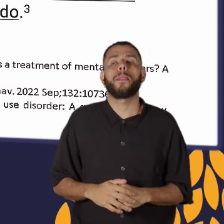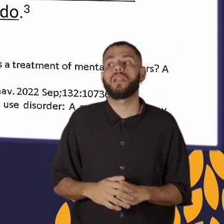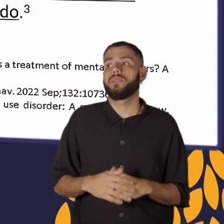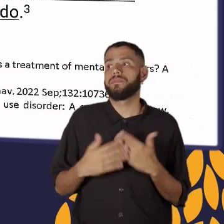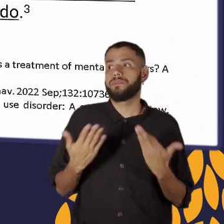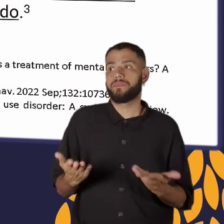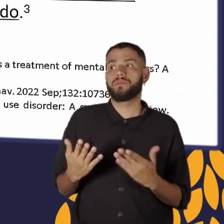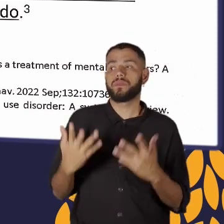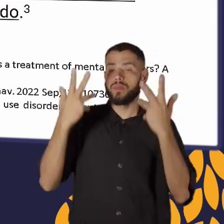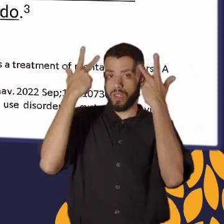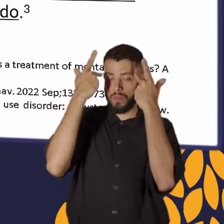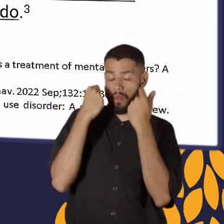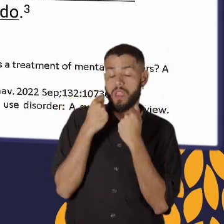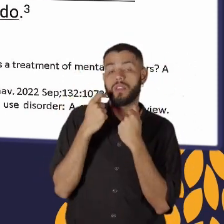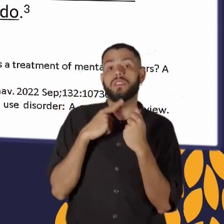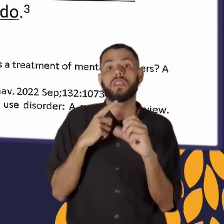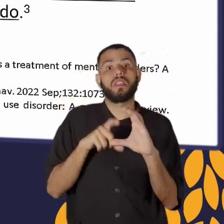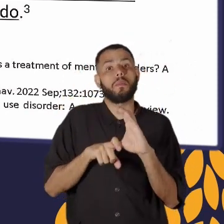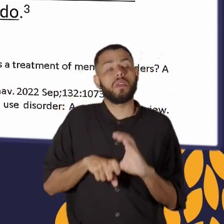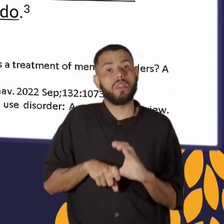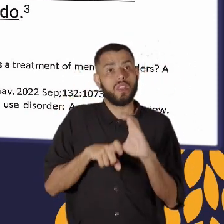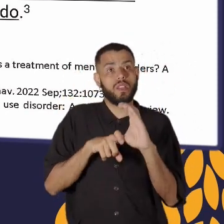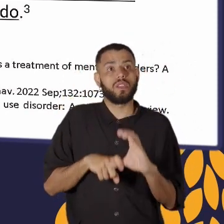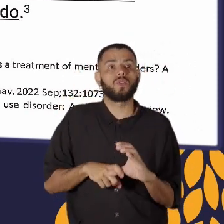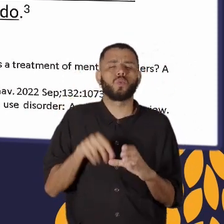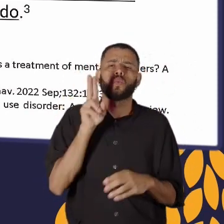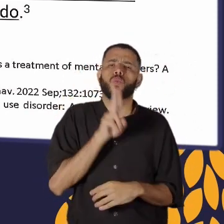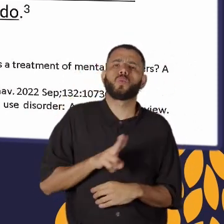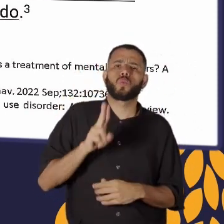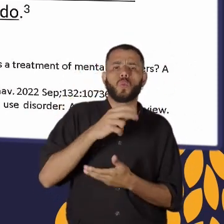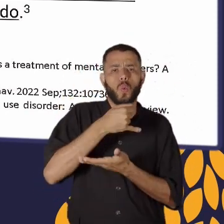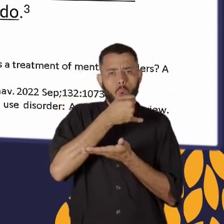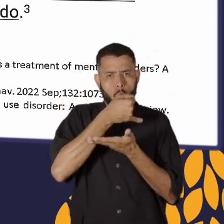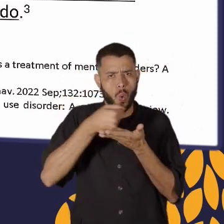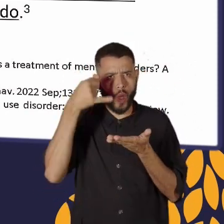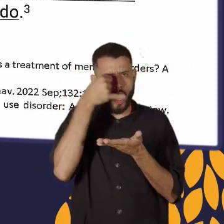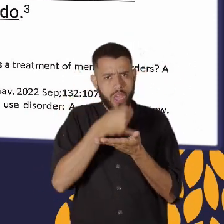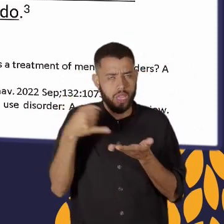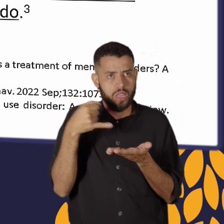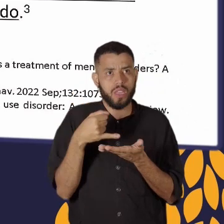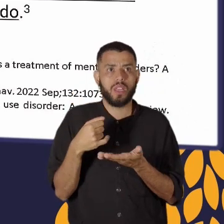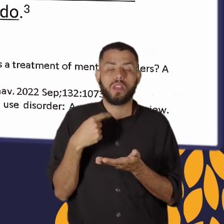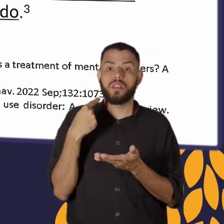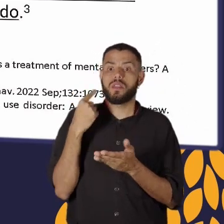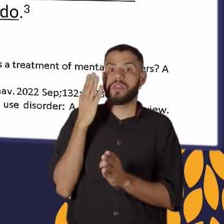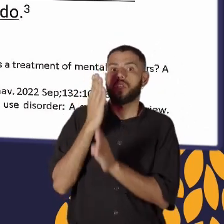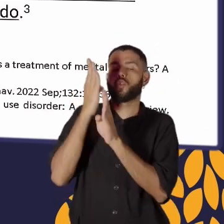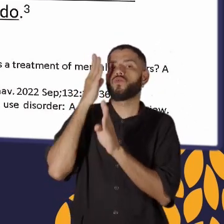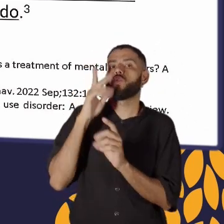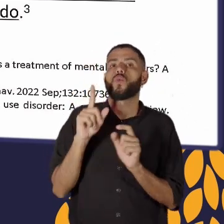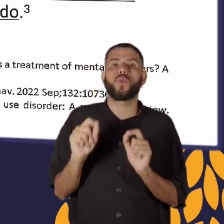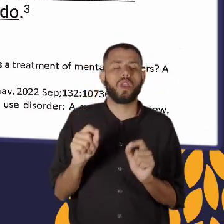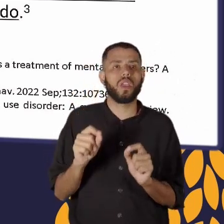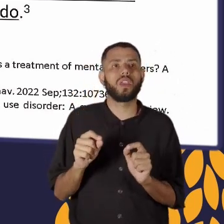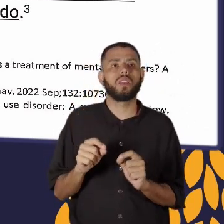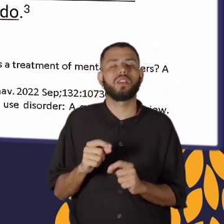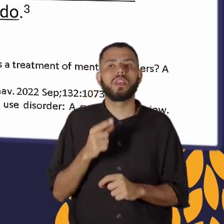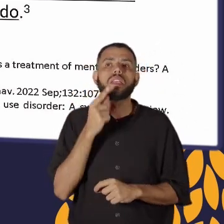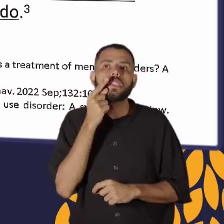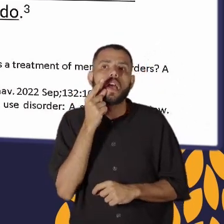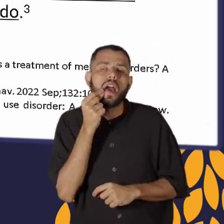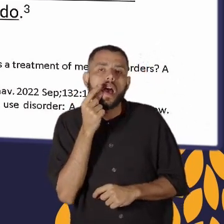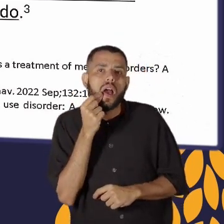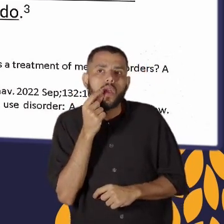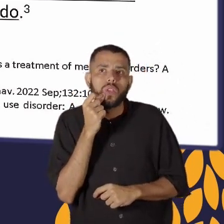modelos animais com dependência, com transtorno por uso de cocaína, e a gente identificou que, de fato, aqueles ratos que foram